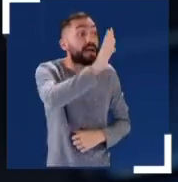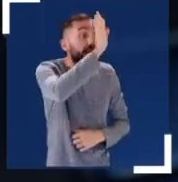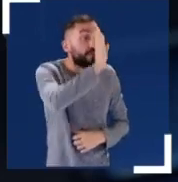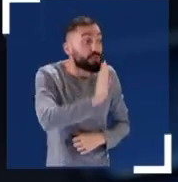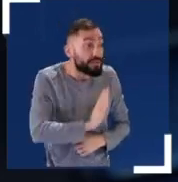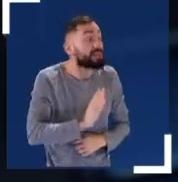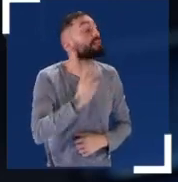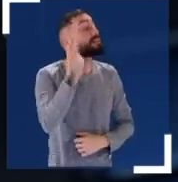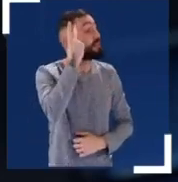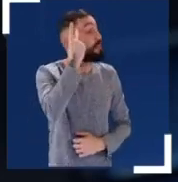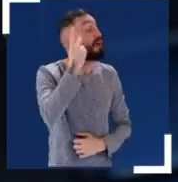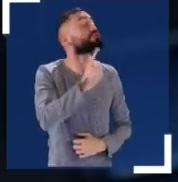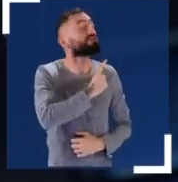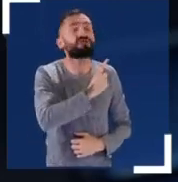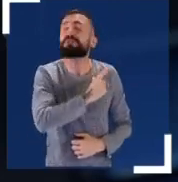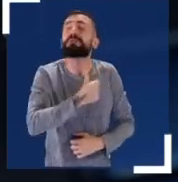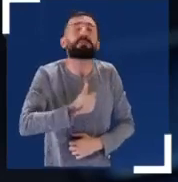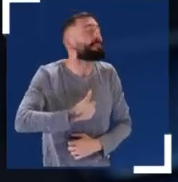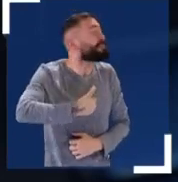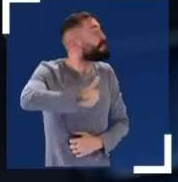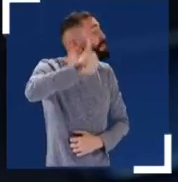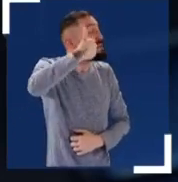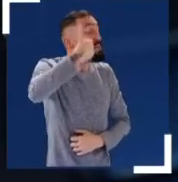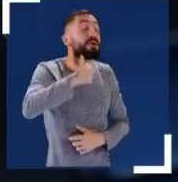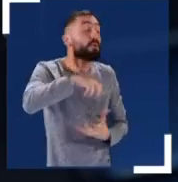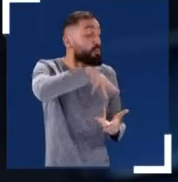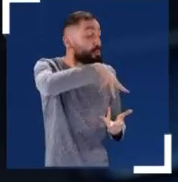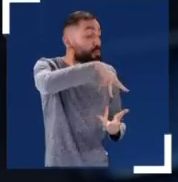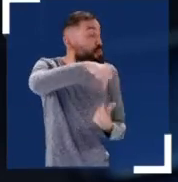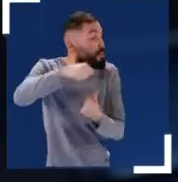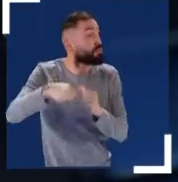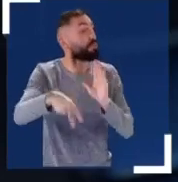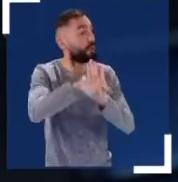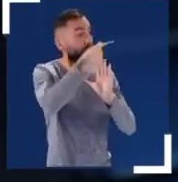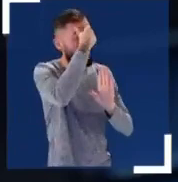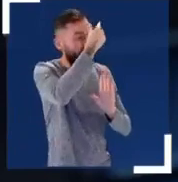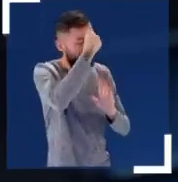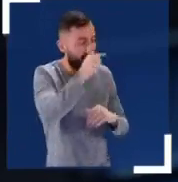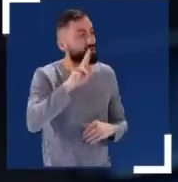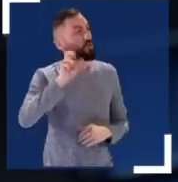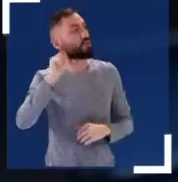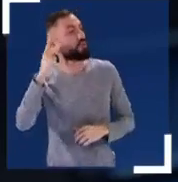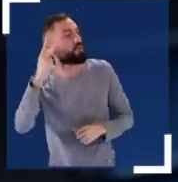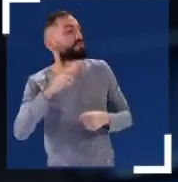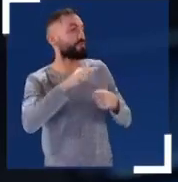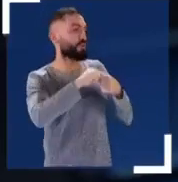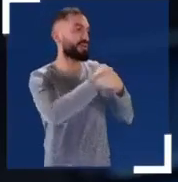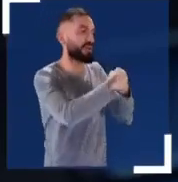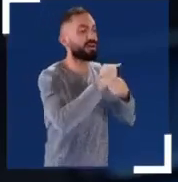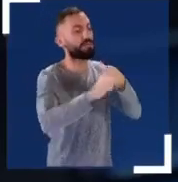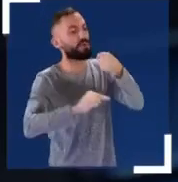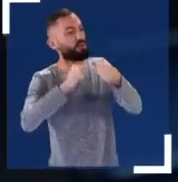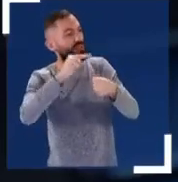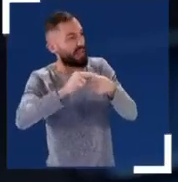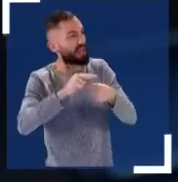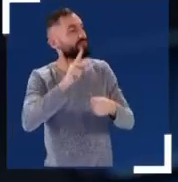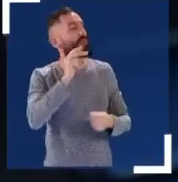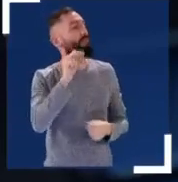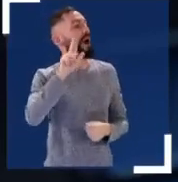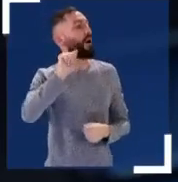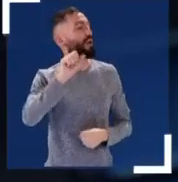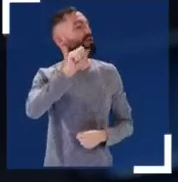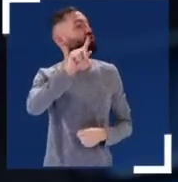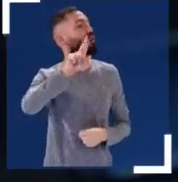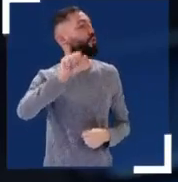Paulo. São Paulo tem a maior rede pública universitária do mundo. É um orgulho para todos nós, USP, Unicamp, Unesp, enfim, Paula Souza. Mas eu quero que seja para